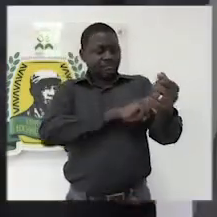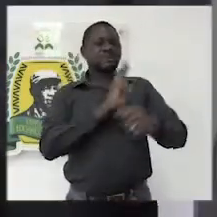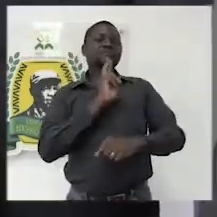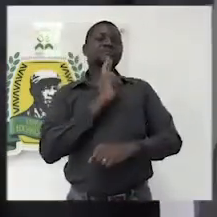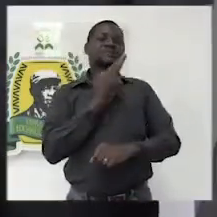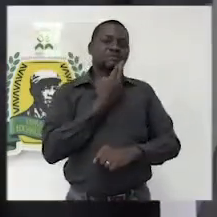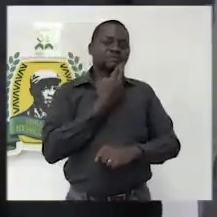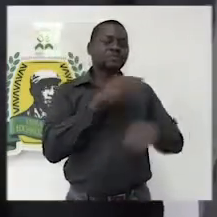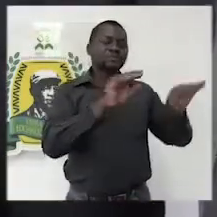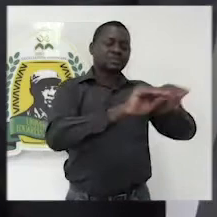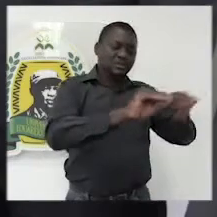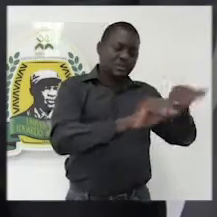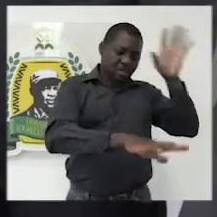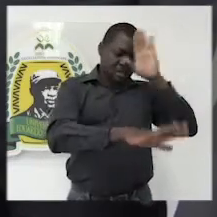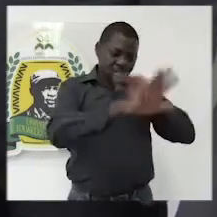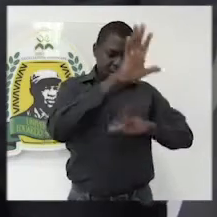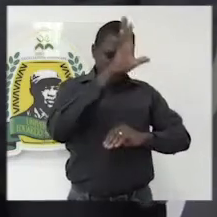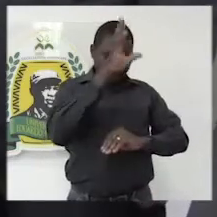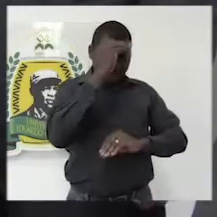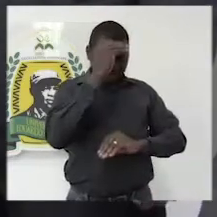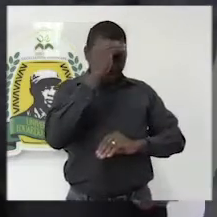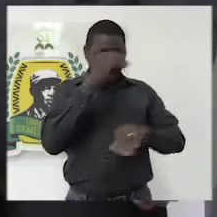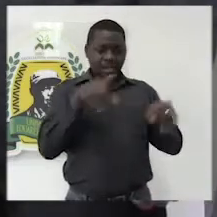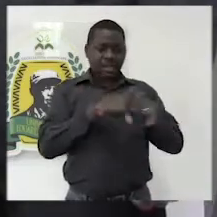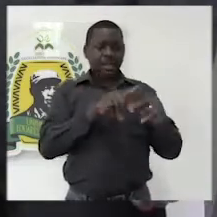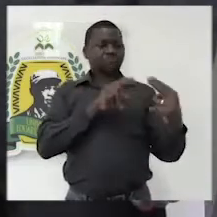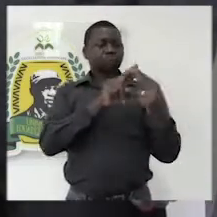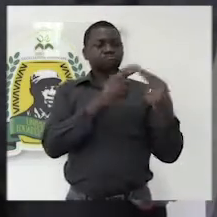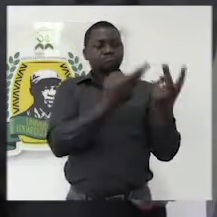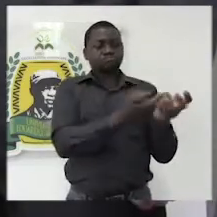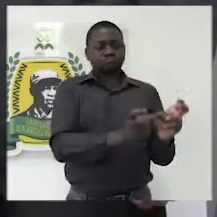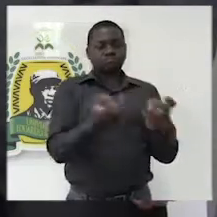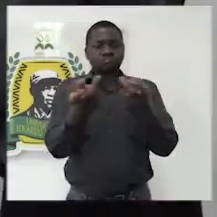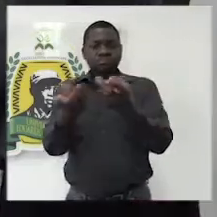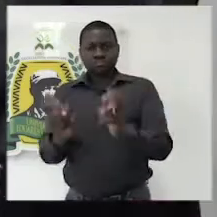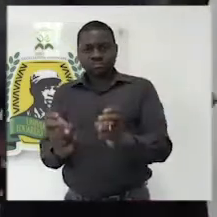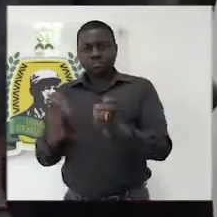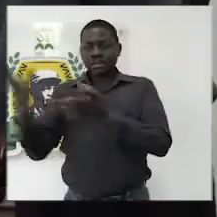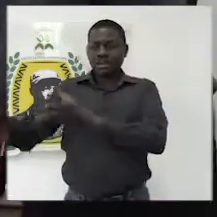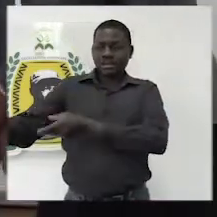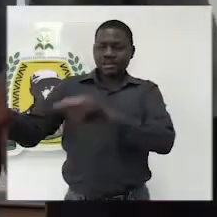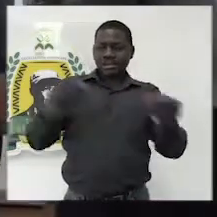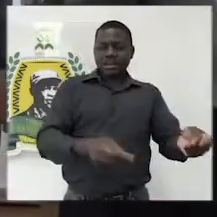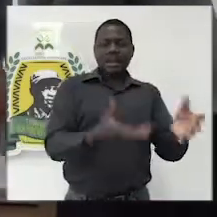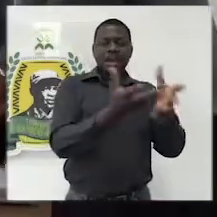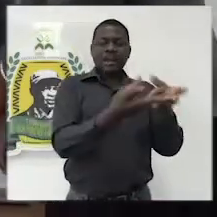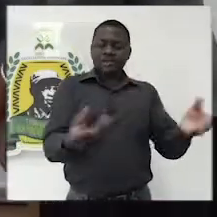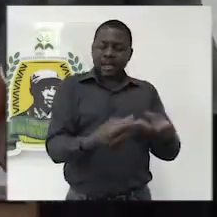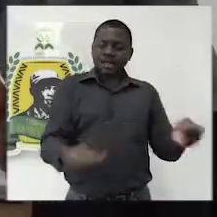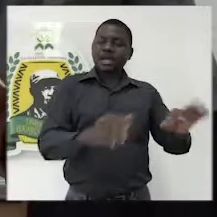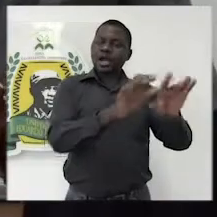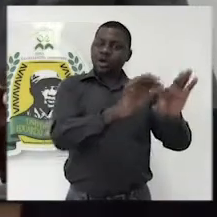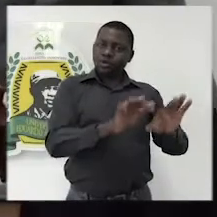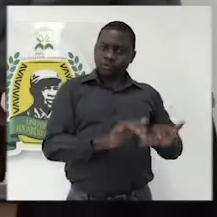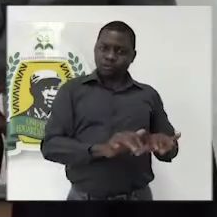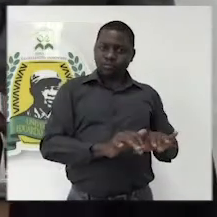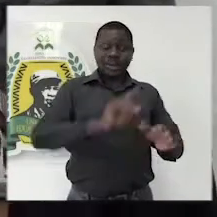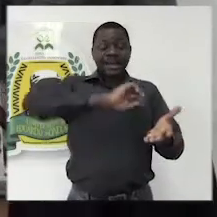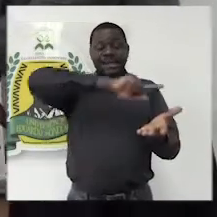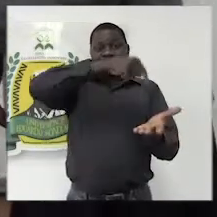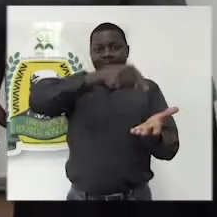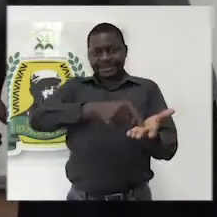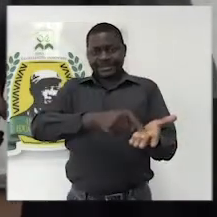ao ensino e aprendizagem e no atendimento ao público estudantil com a oferta de material informático ao Centro